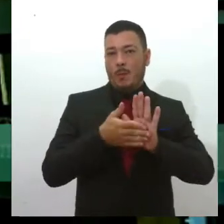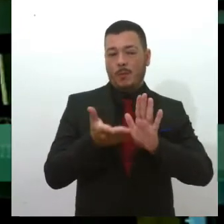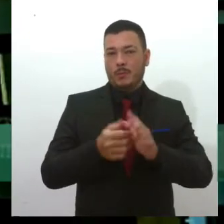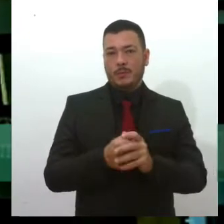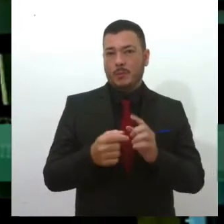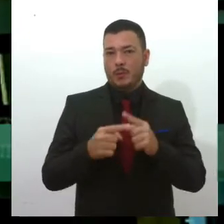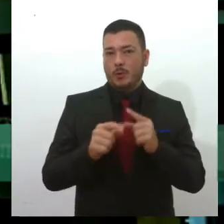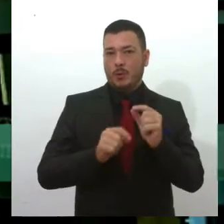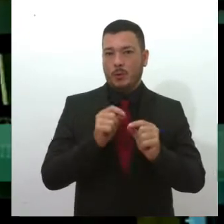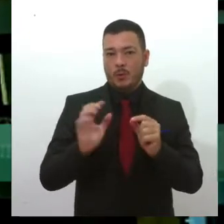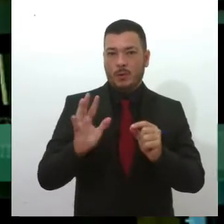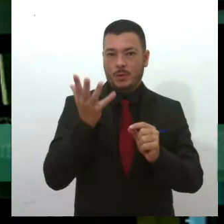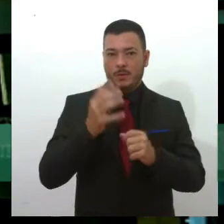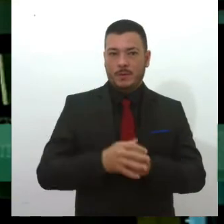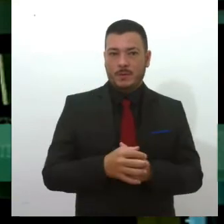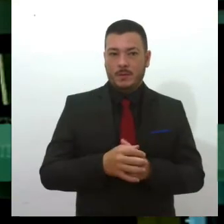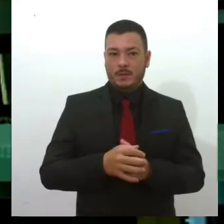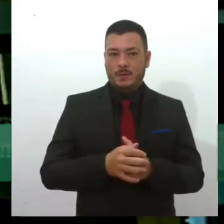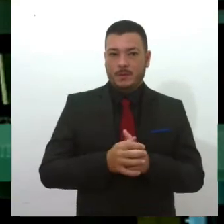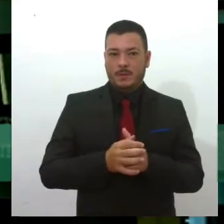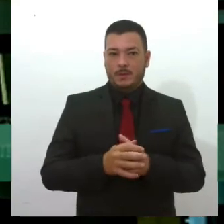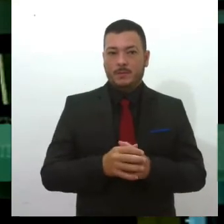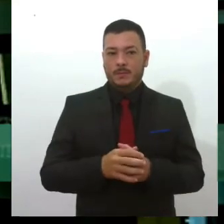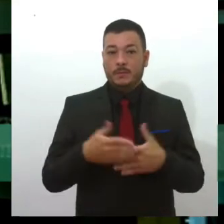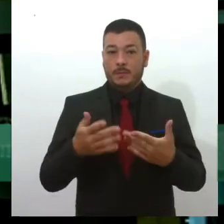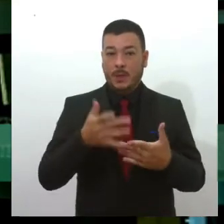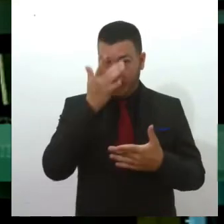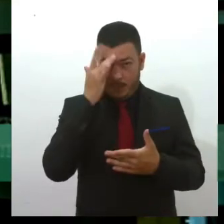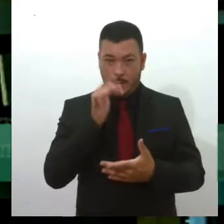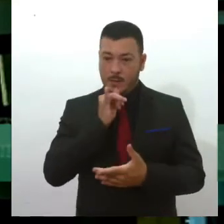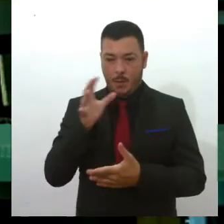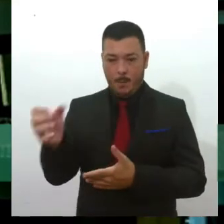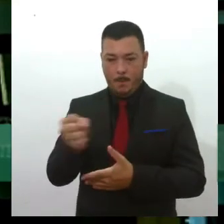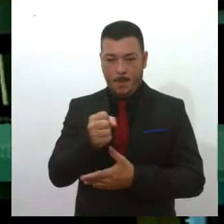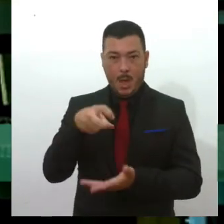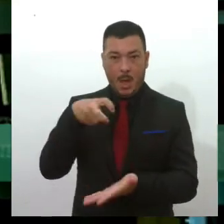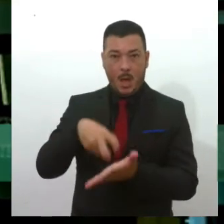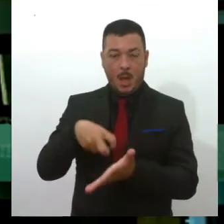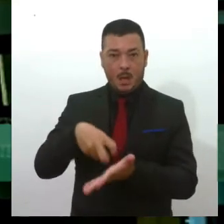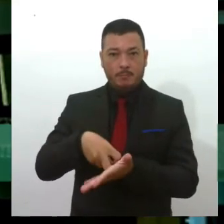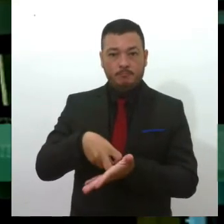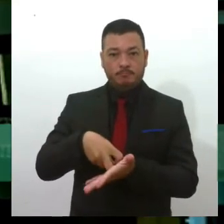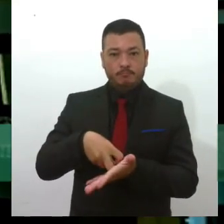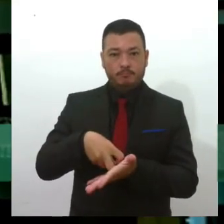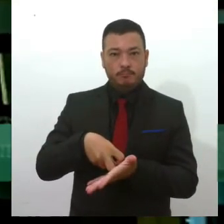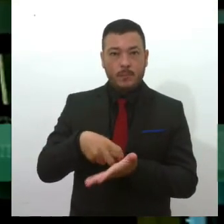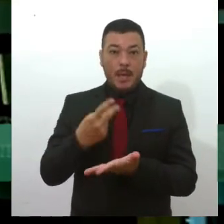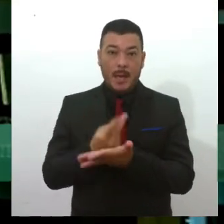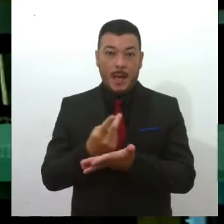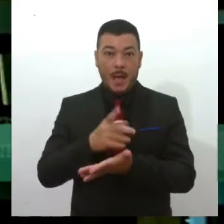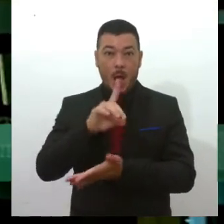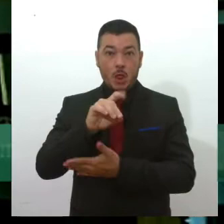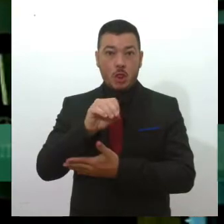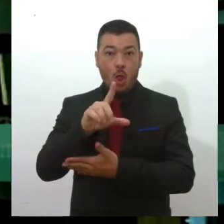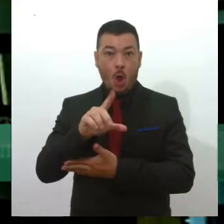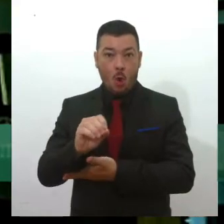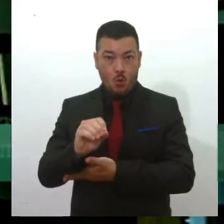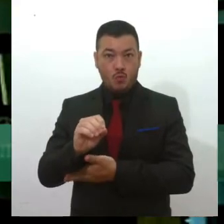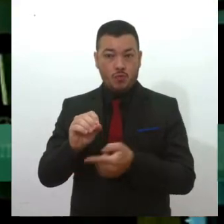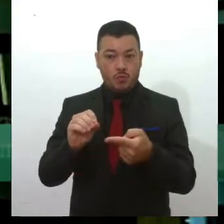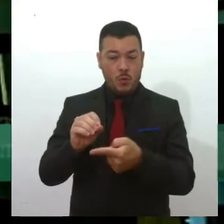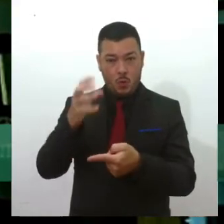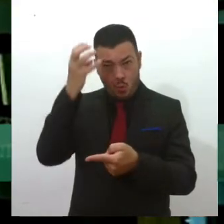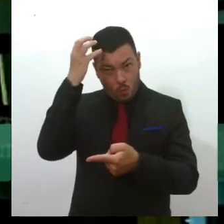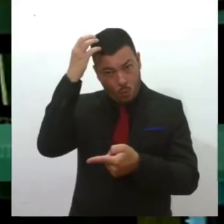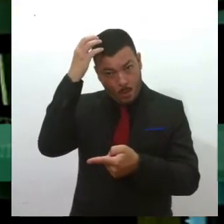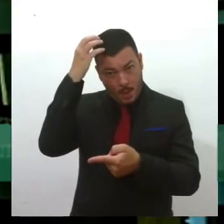acontece? A pessoa foi pega e foi condenada por um ato doloso de improbidade administrativa. Por